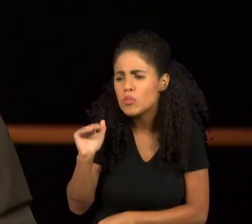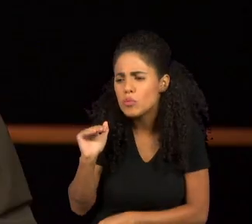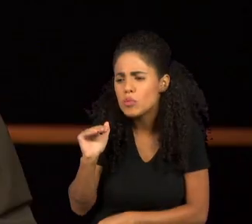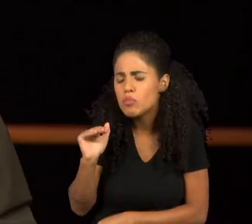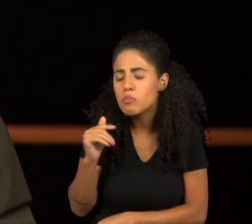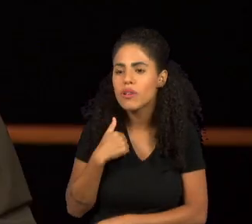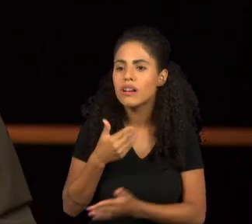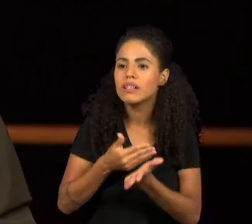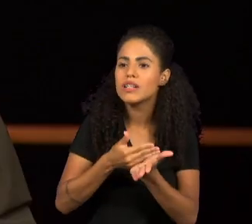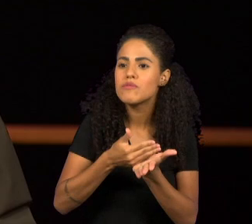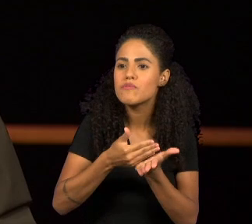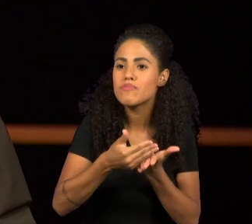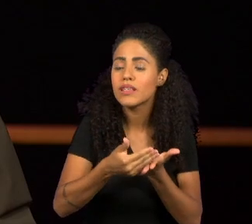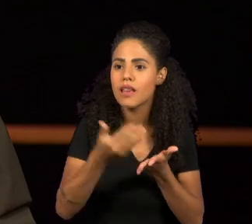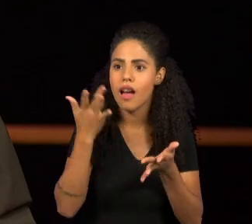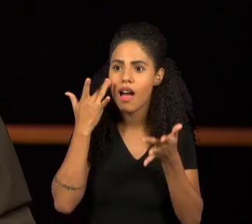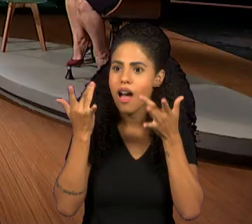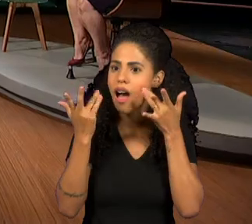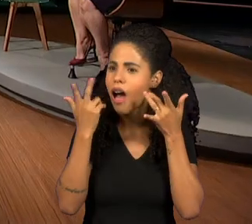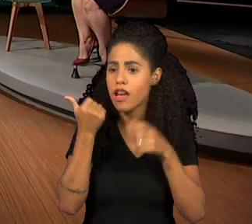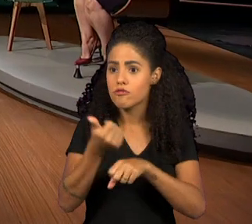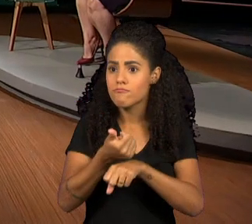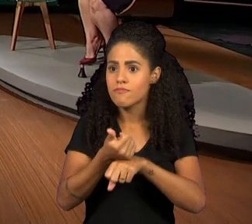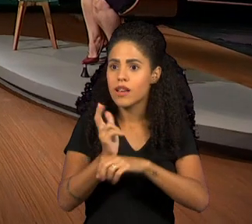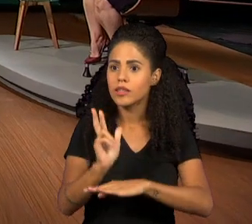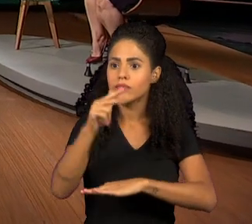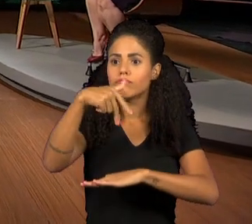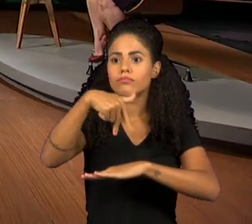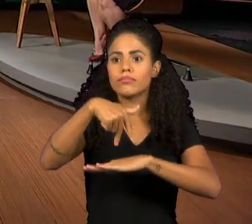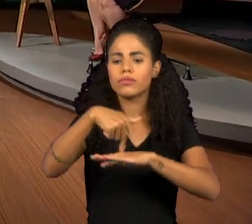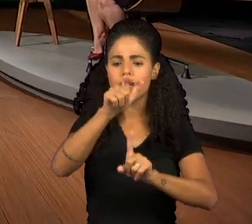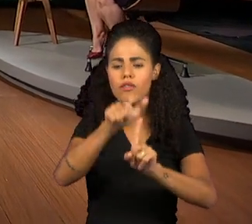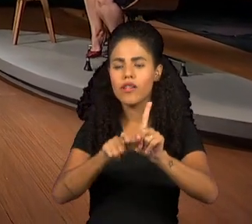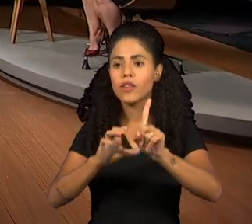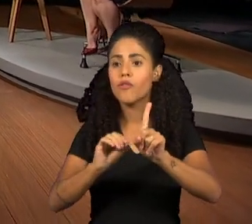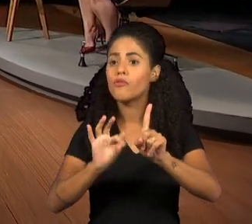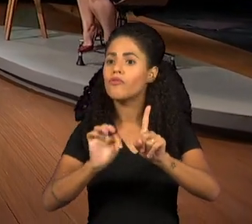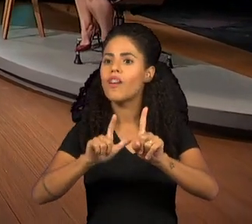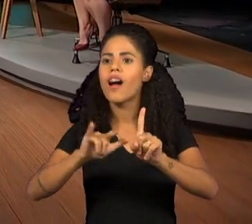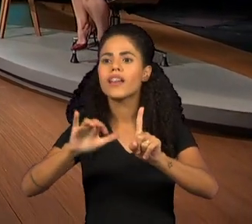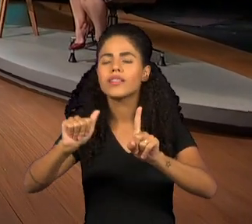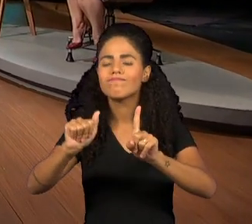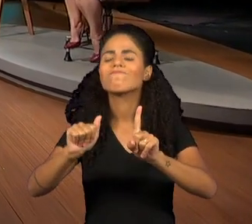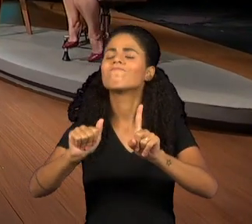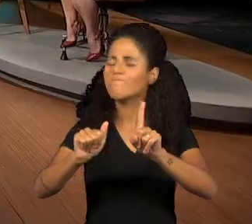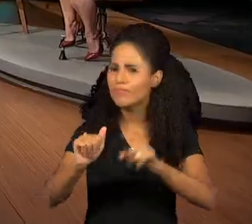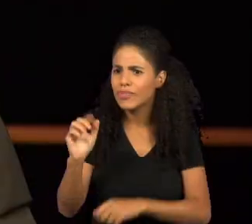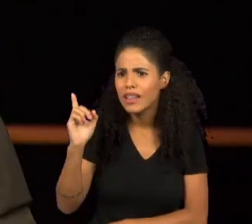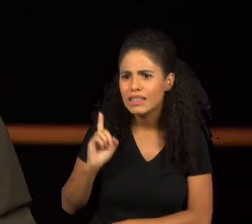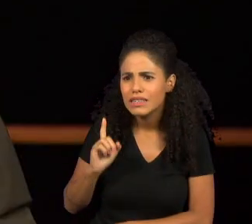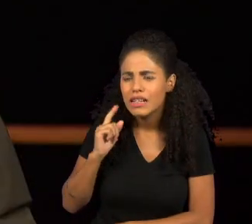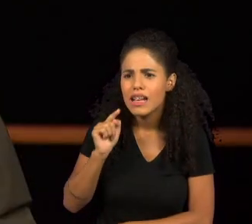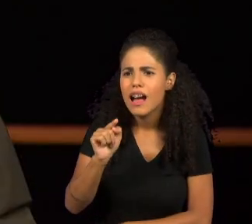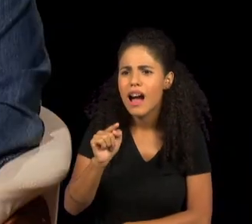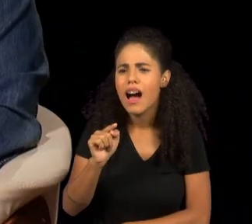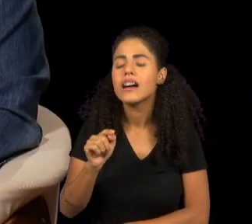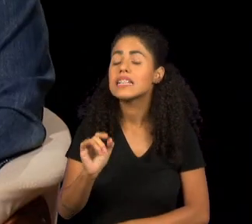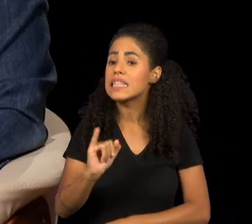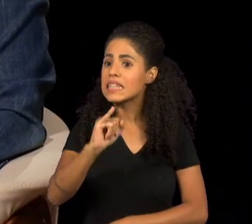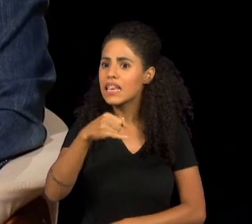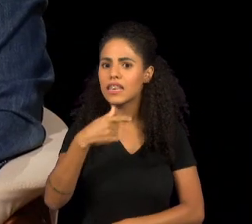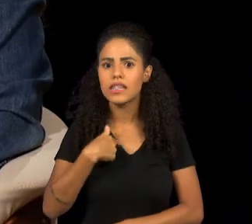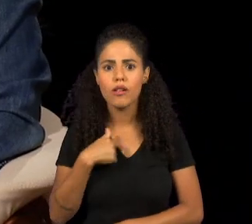na minha primeira peça profissional, eu fui fazer Ofélia, direção do Márcio Aurélio. E o Celso era o Hamlet.